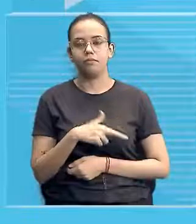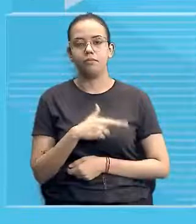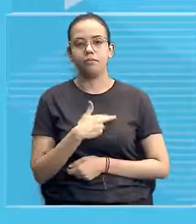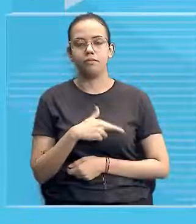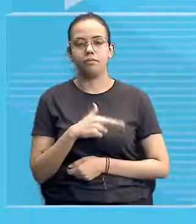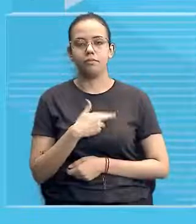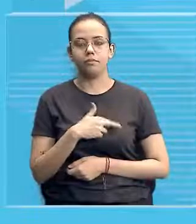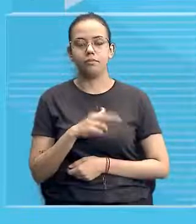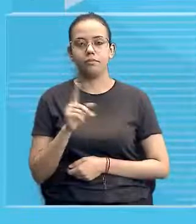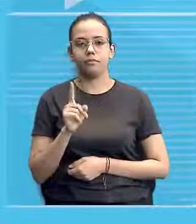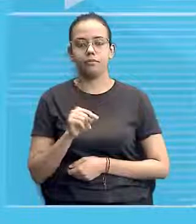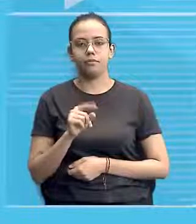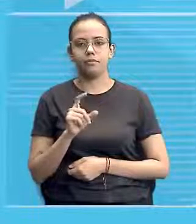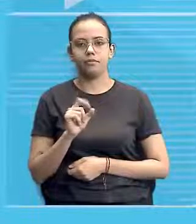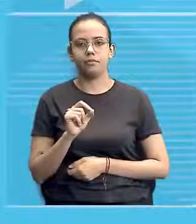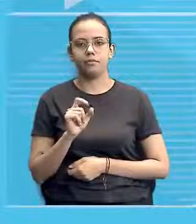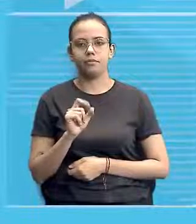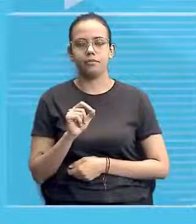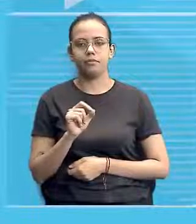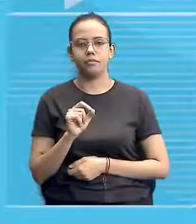eram os